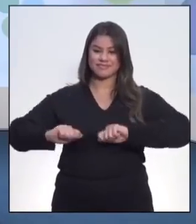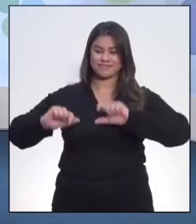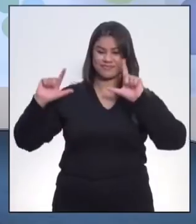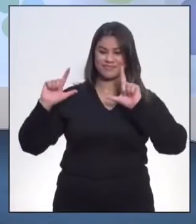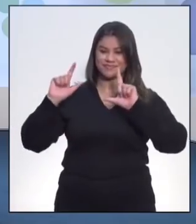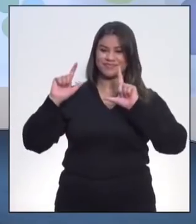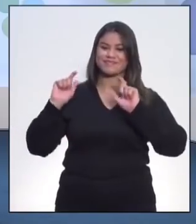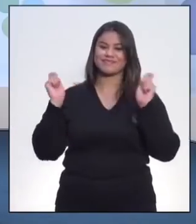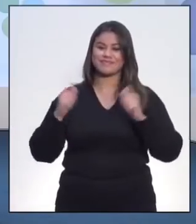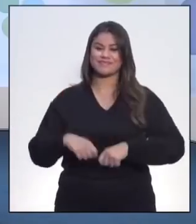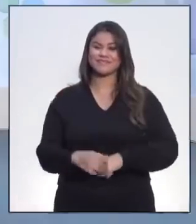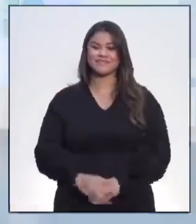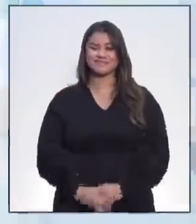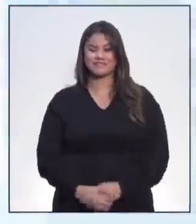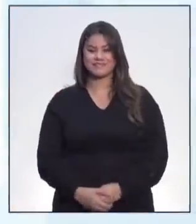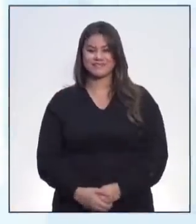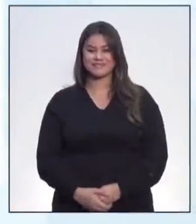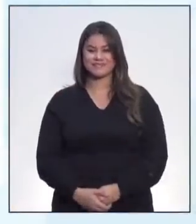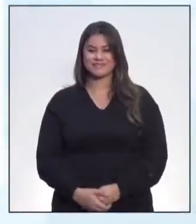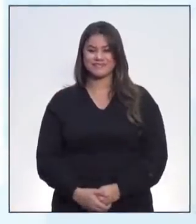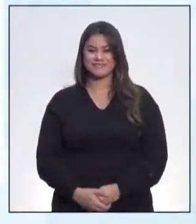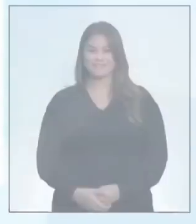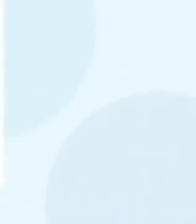Tudo bem? Até já.